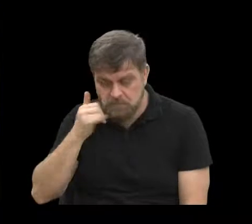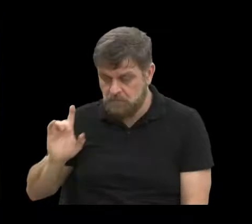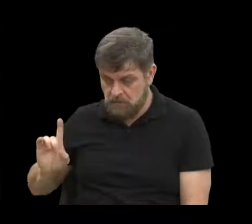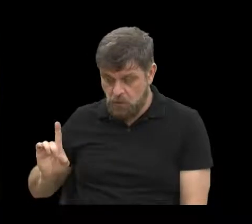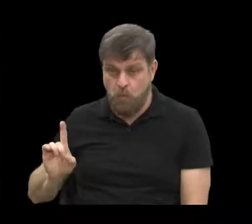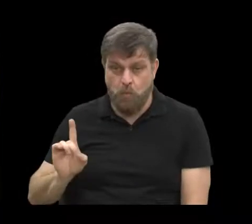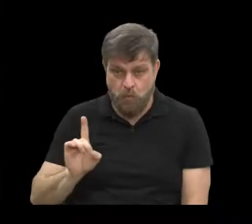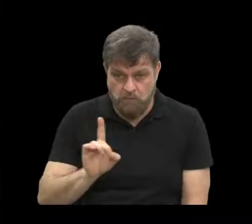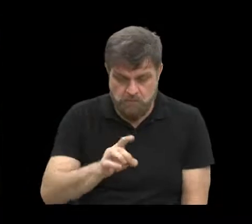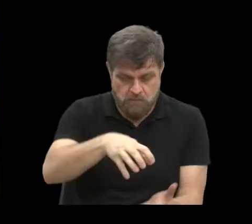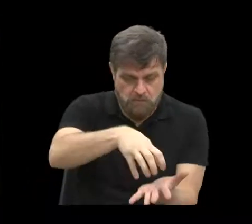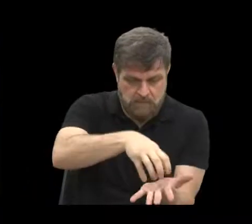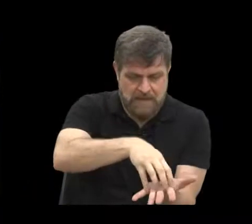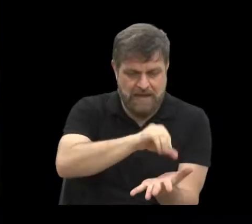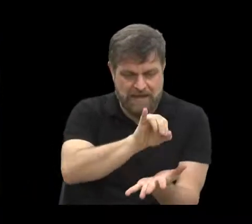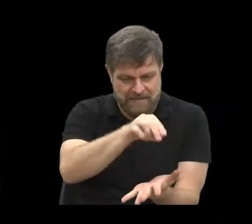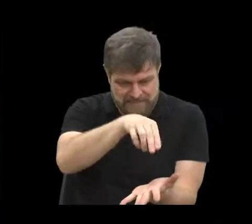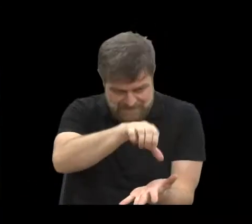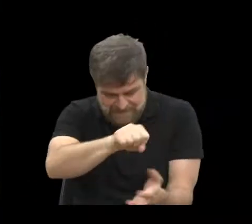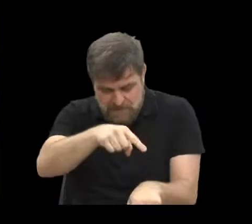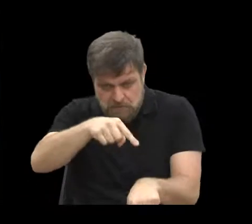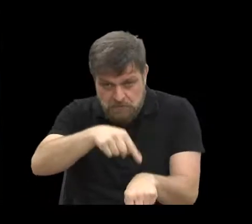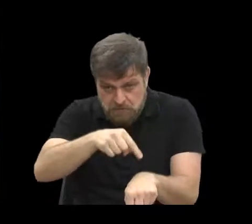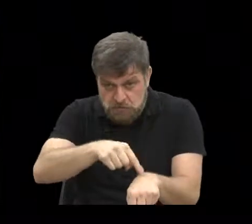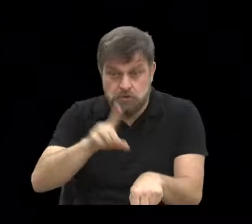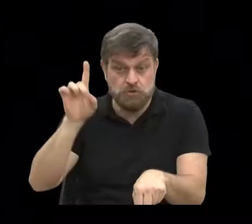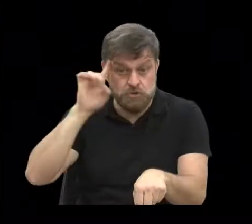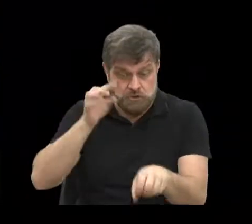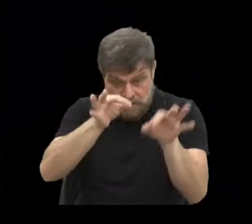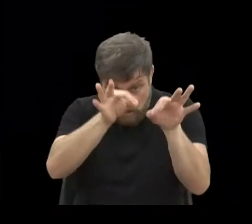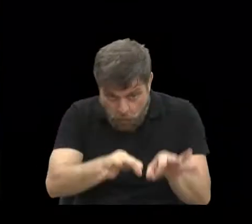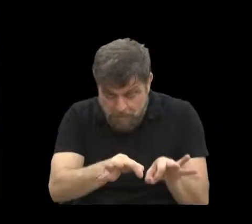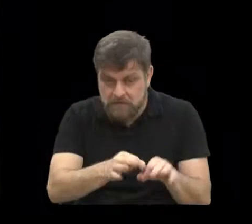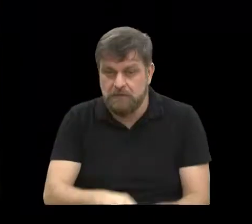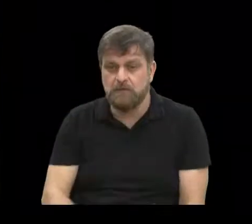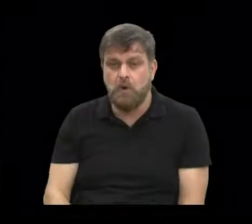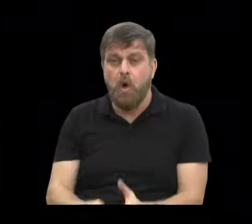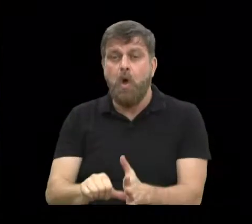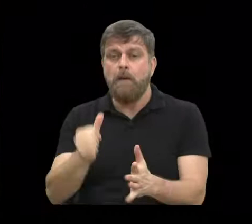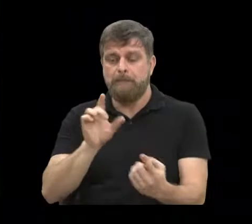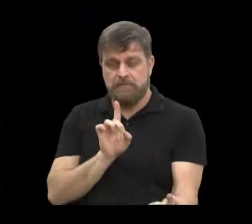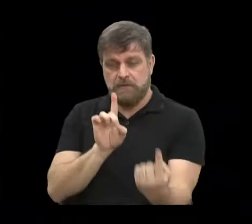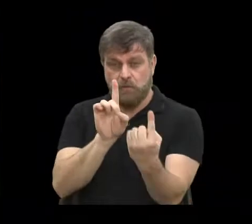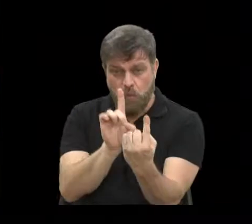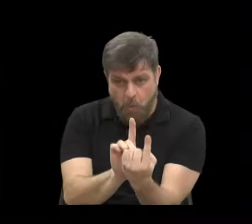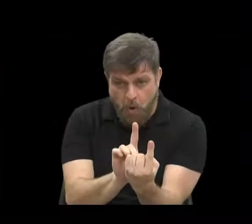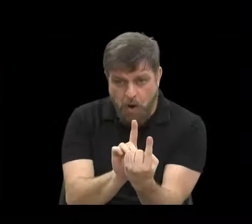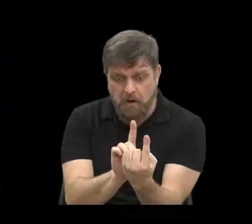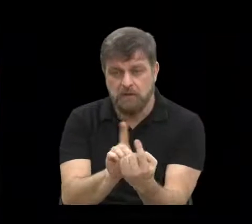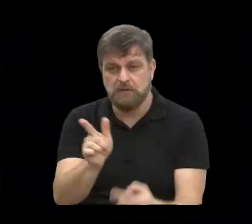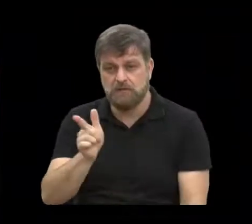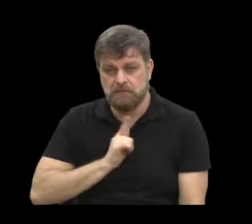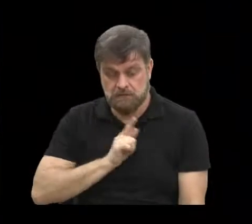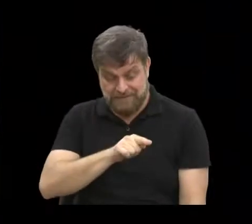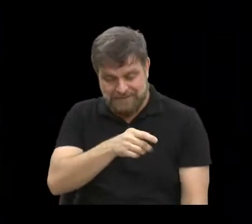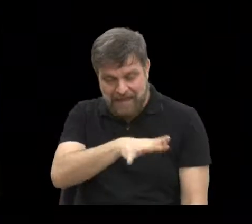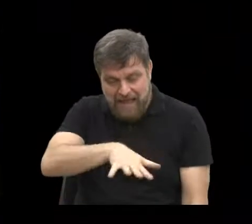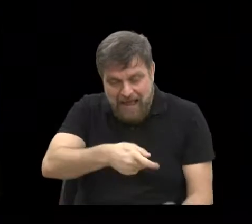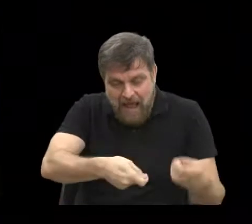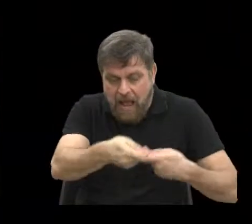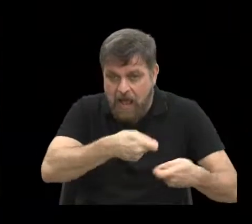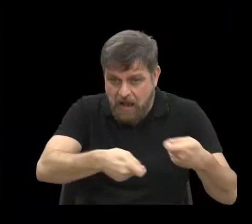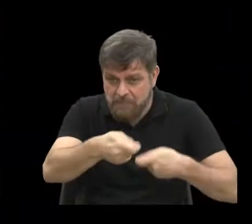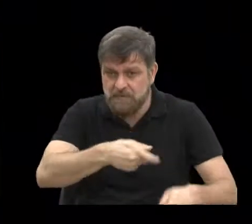compareço ao INSS na data e no horário agendado. O primeiro atendimento, ele é administrativo,